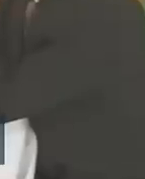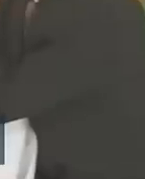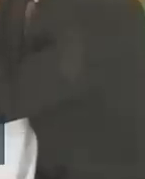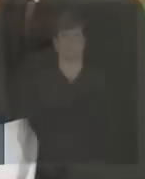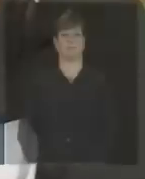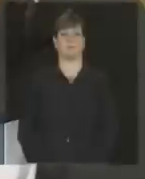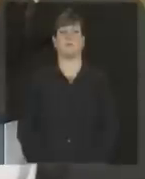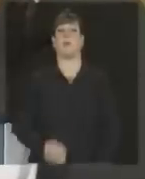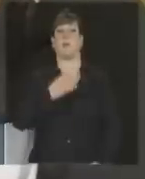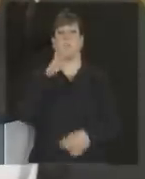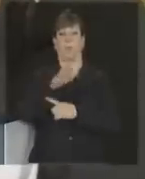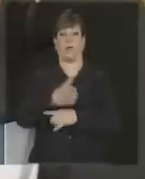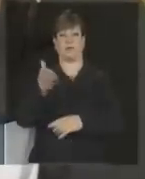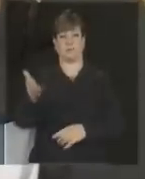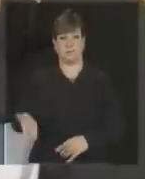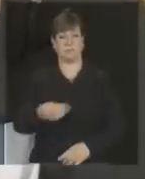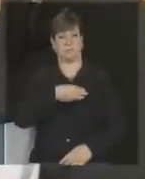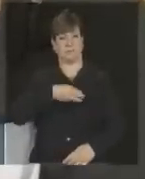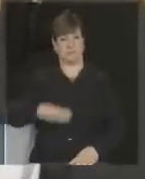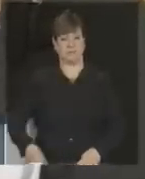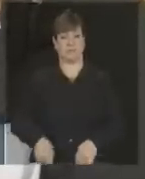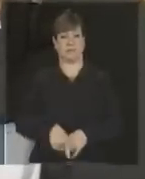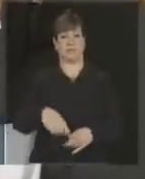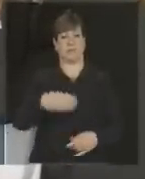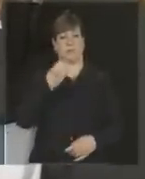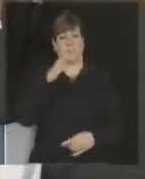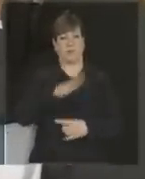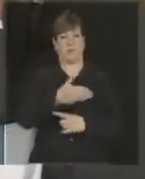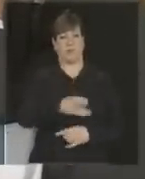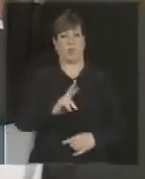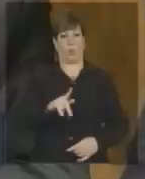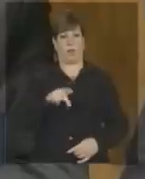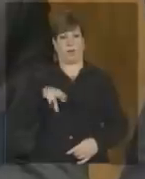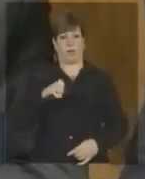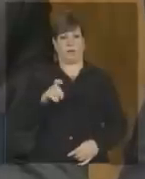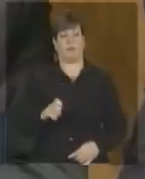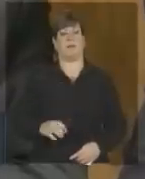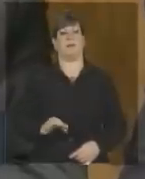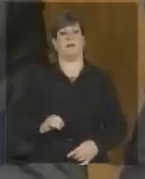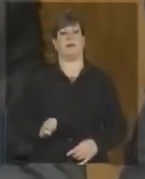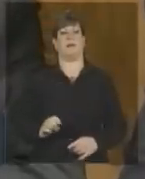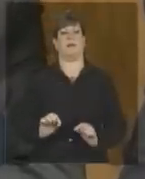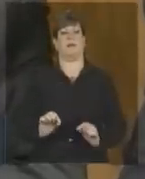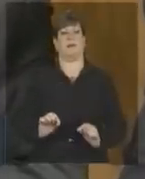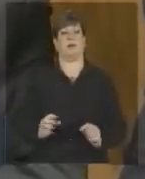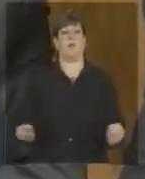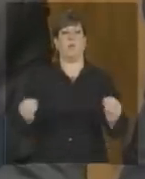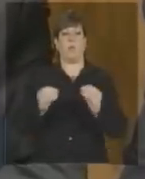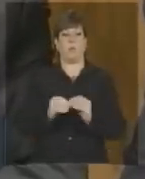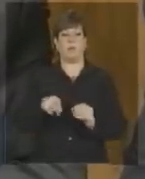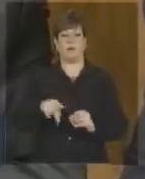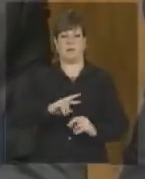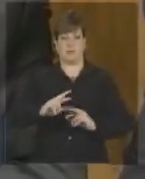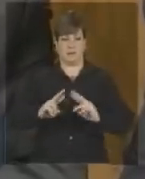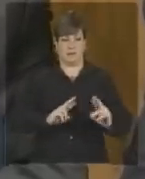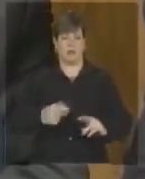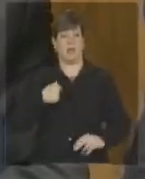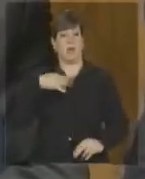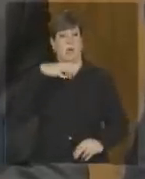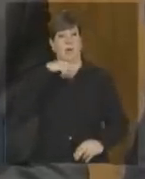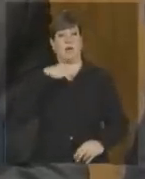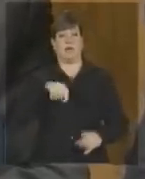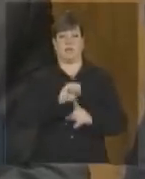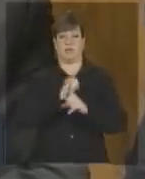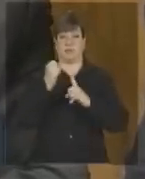Boa tarde, ministro. Boa tarde, Huguette. Complementando o que o Caio disse, acho que a sociedade brasileira tem